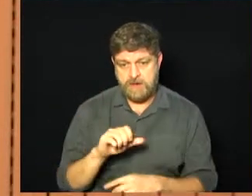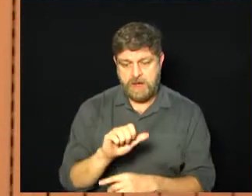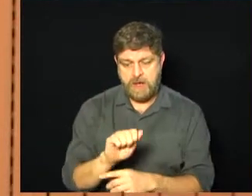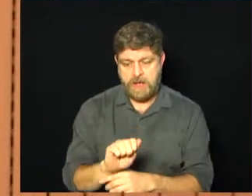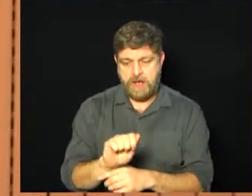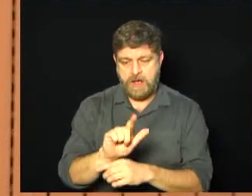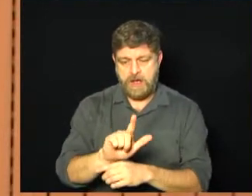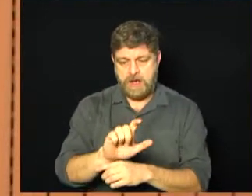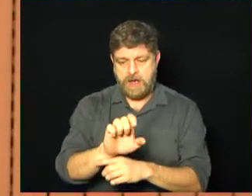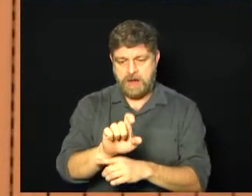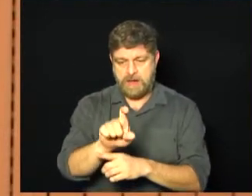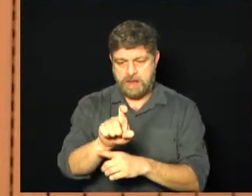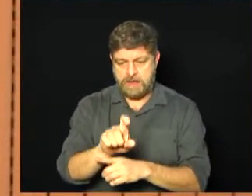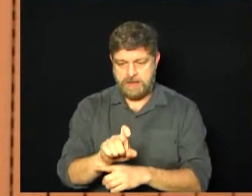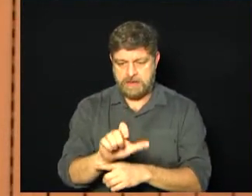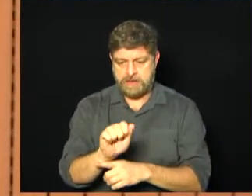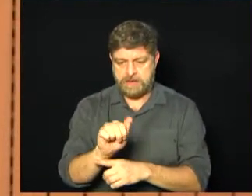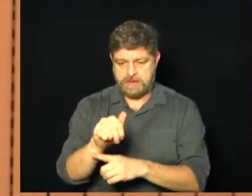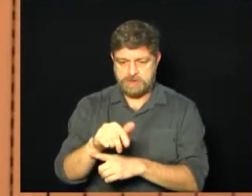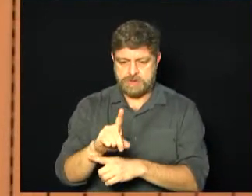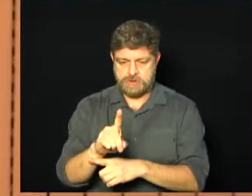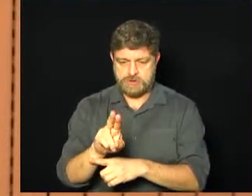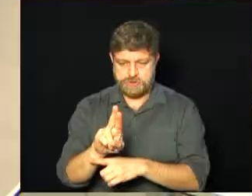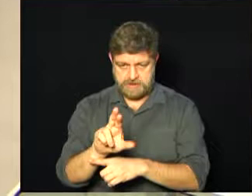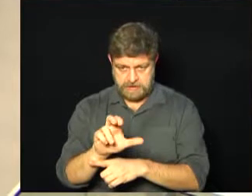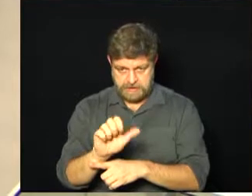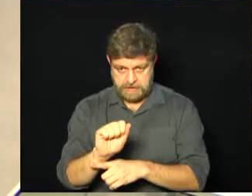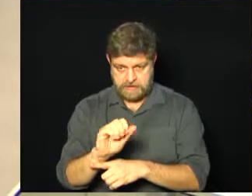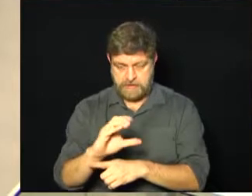de Cultura, Gabriel Rapace.